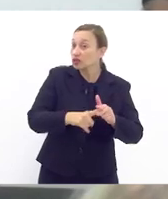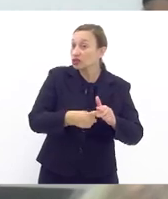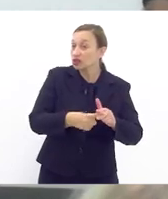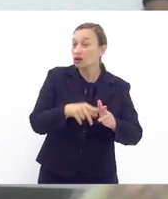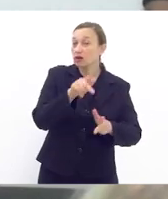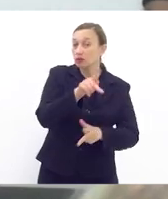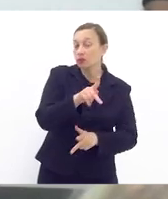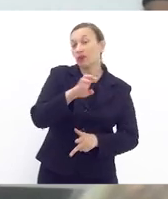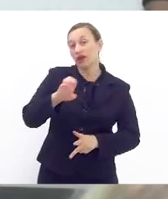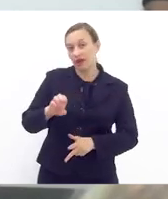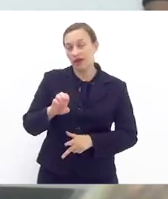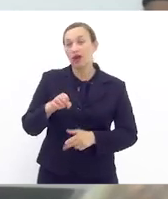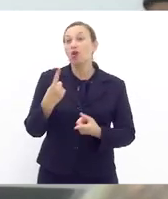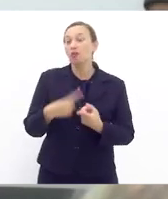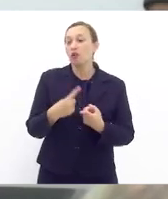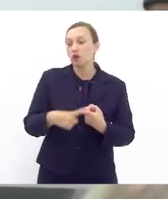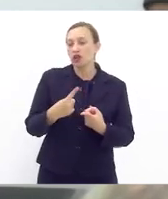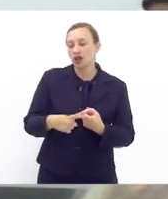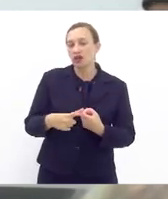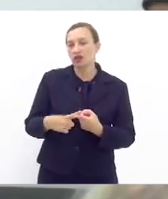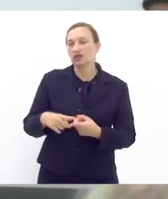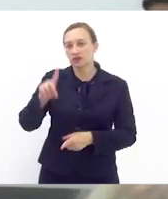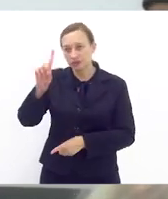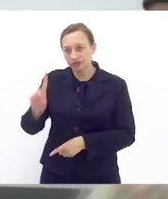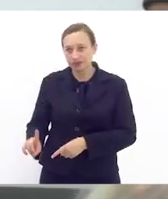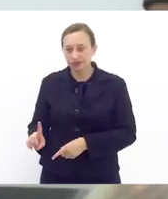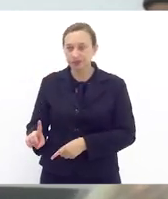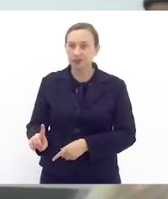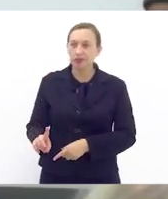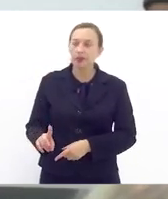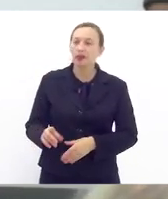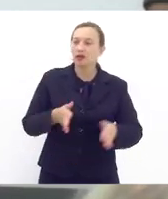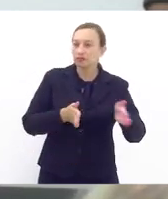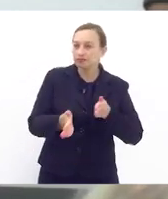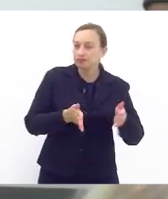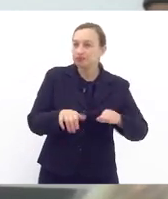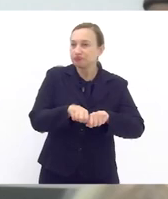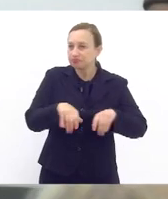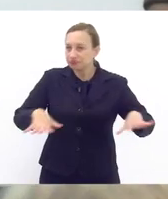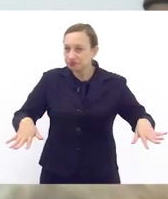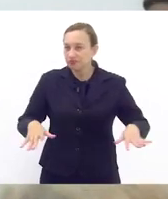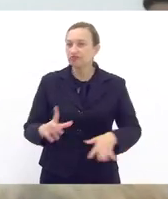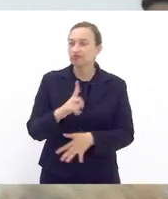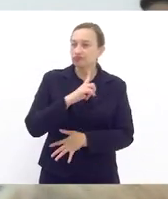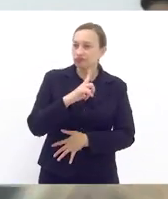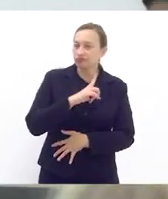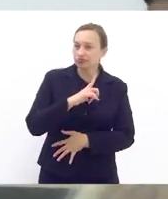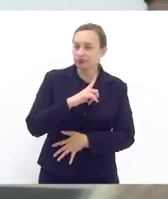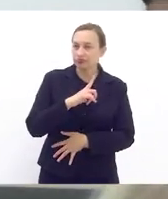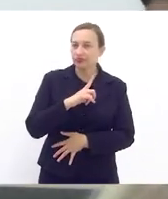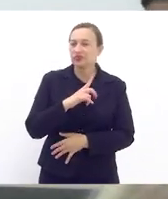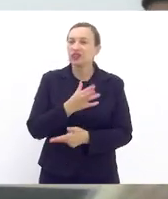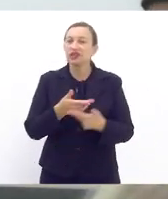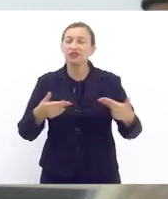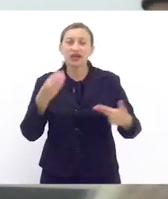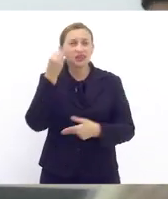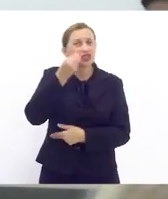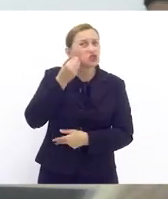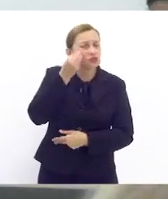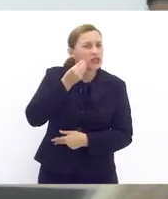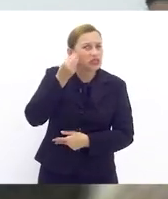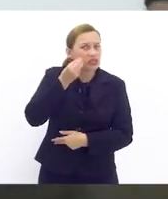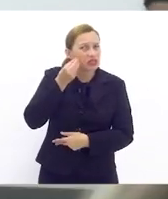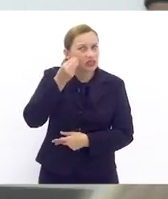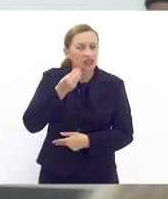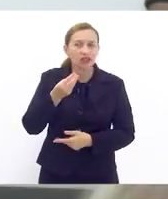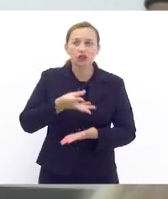pl porque os diretores ao longo desse período de pandemia né tivemos muitas experiências né